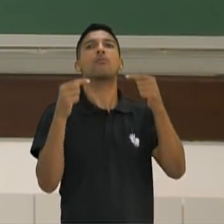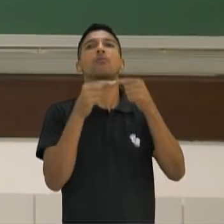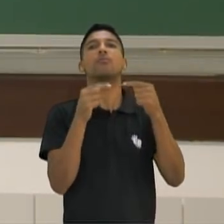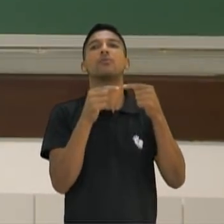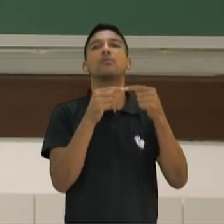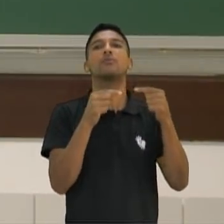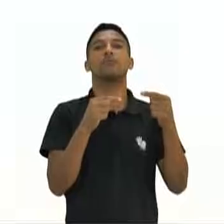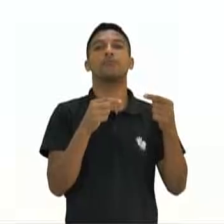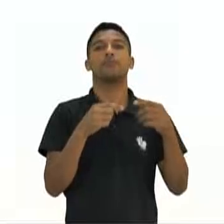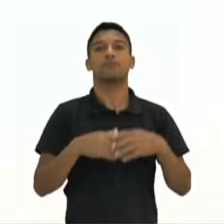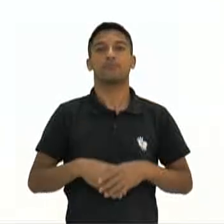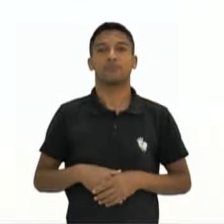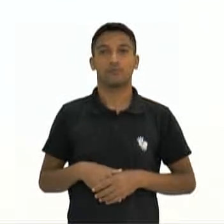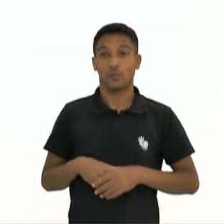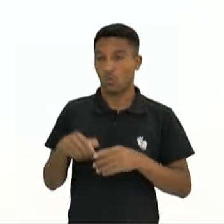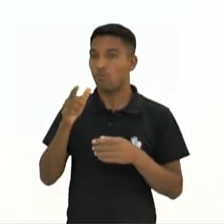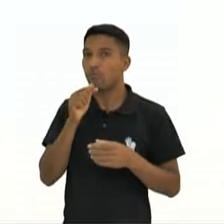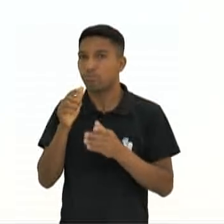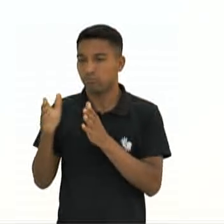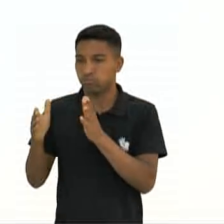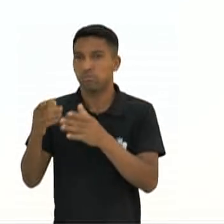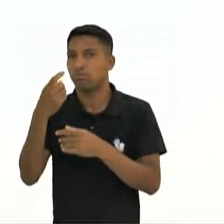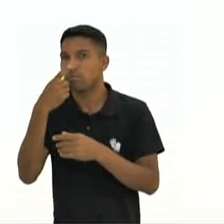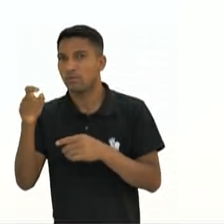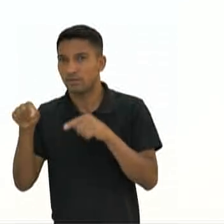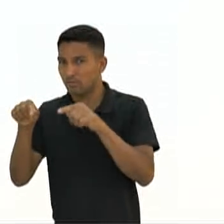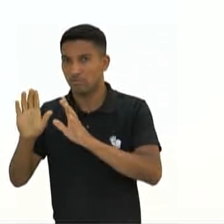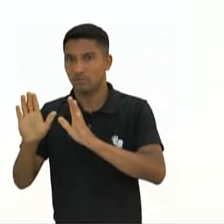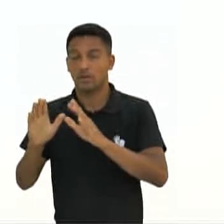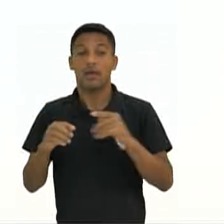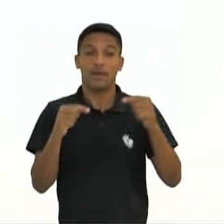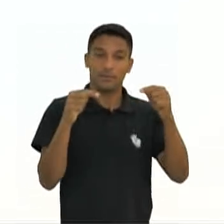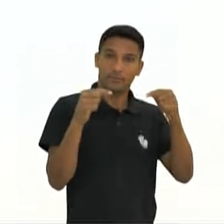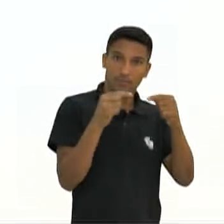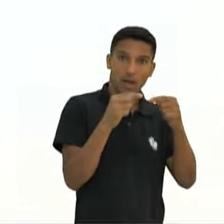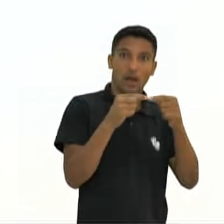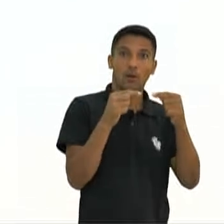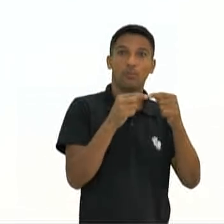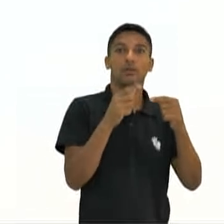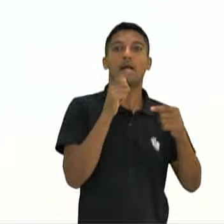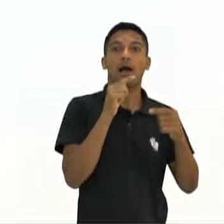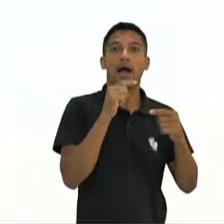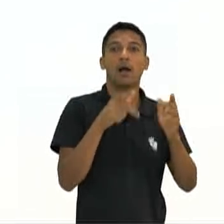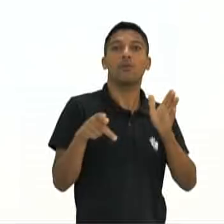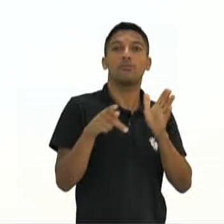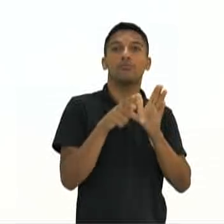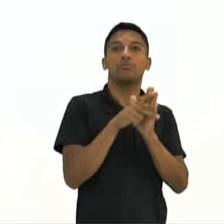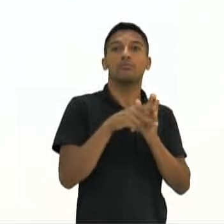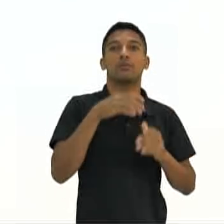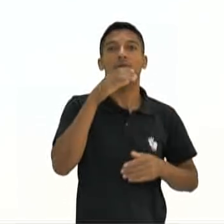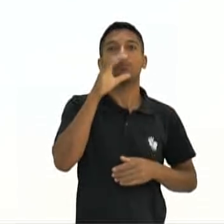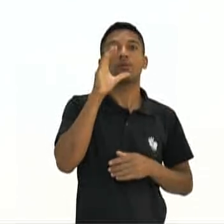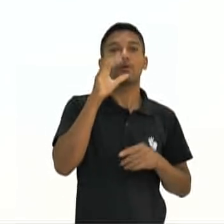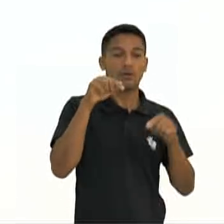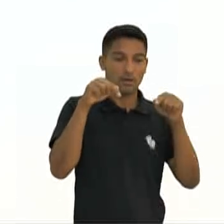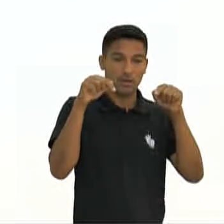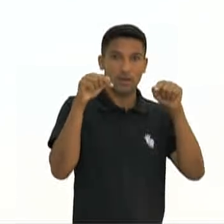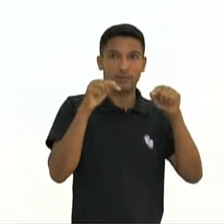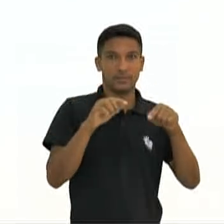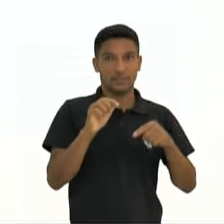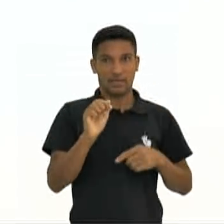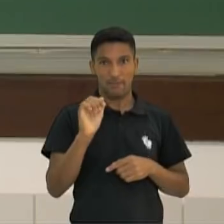diferença, ela faz diferença, mas não nesse sentido, é isso aqui. O reaproveitamento de água potável, ela não vai fazer uma